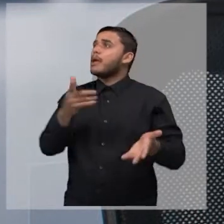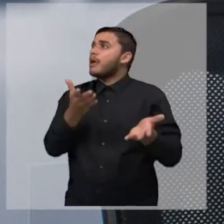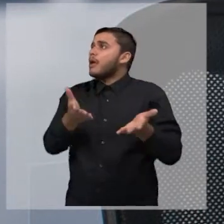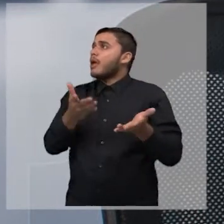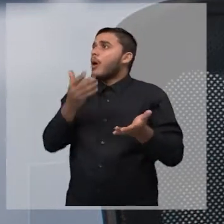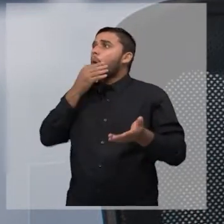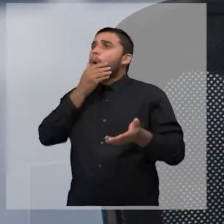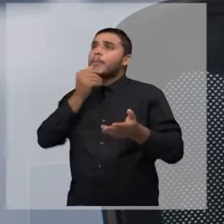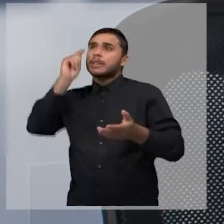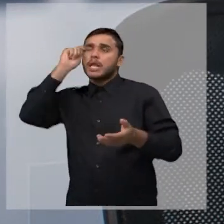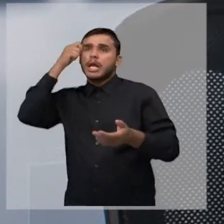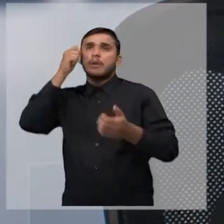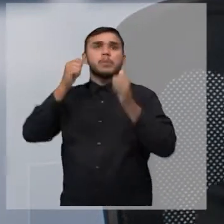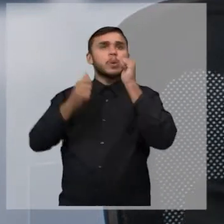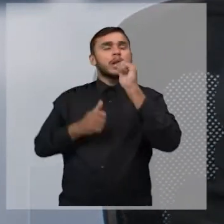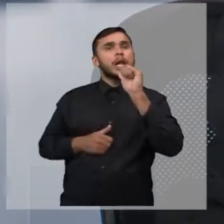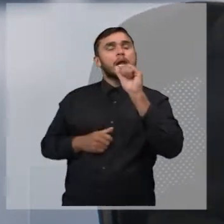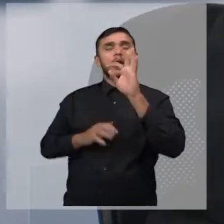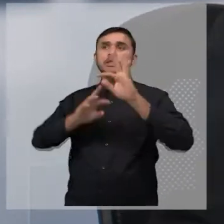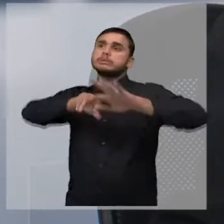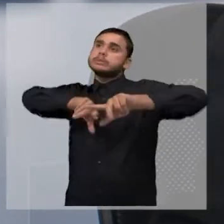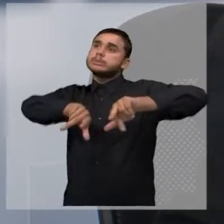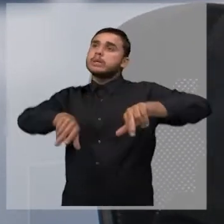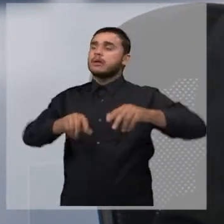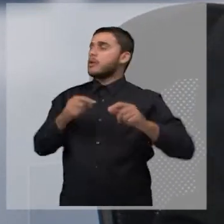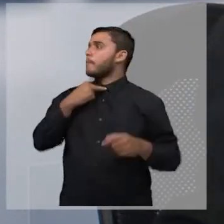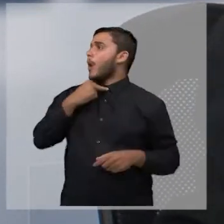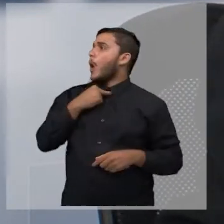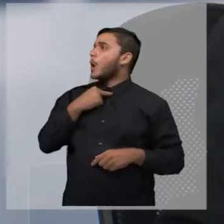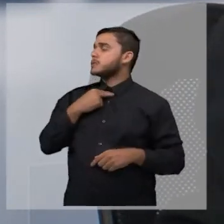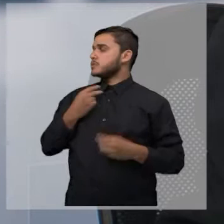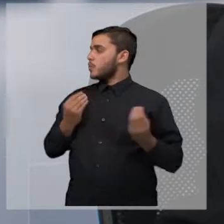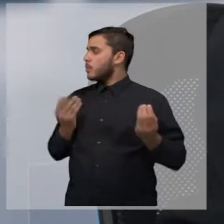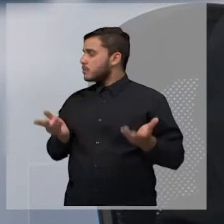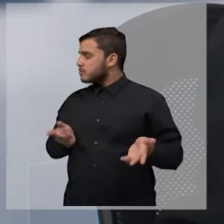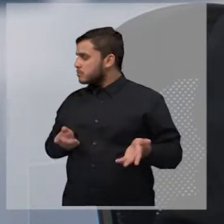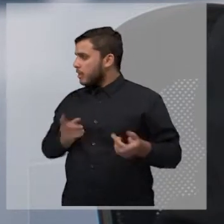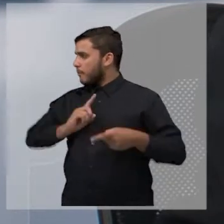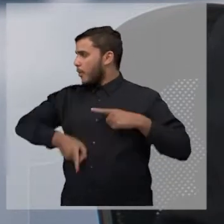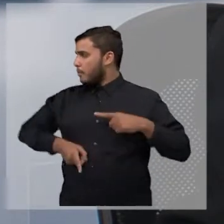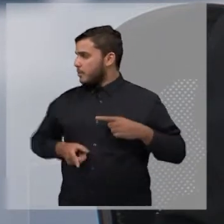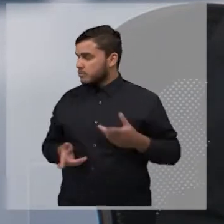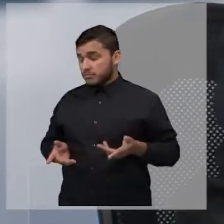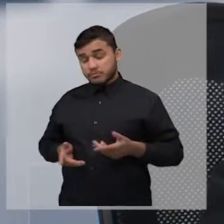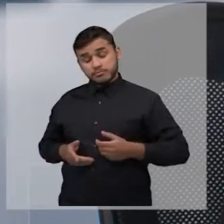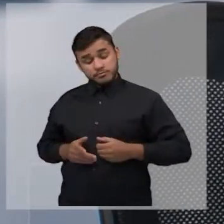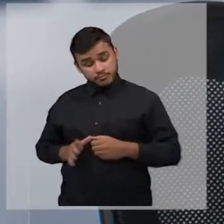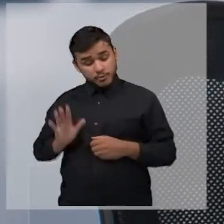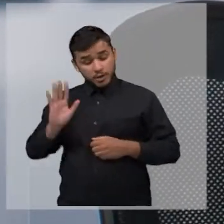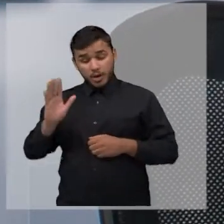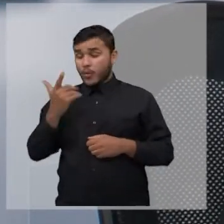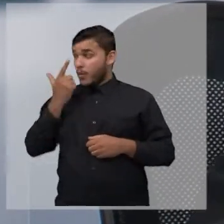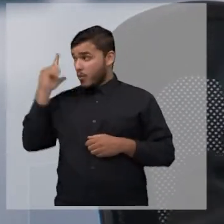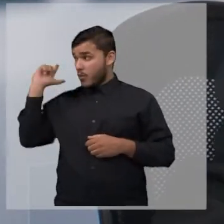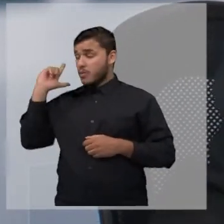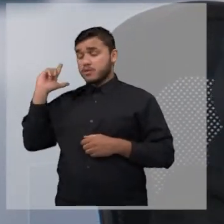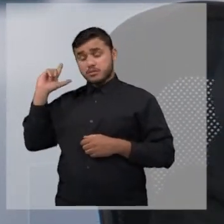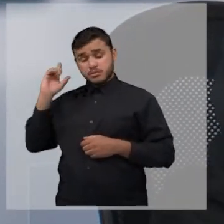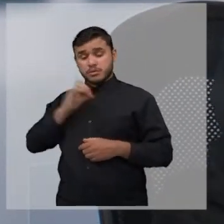aos poucos, vai criando um consórcio com os governadores do Sudeste, de Minas